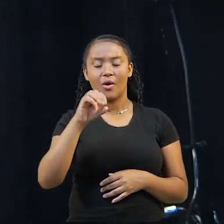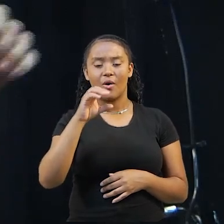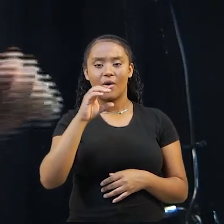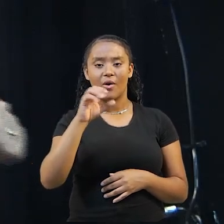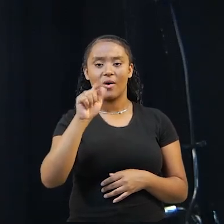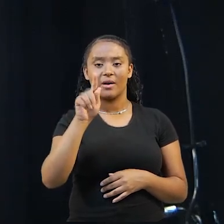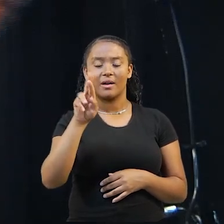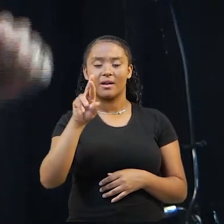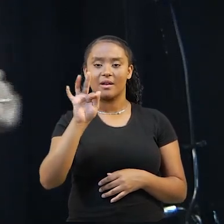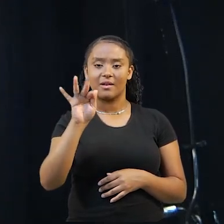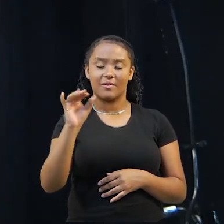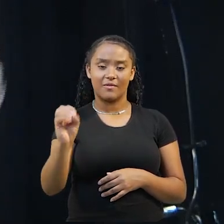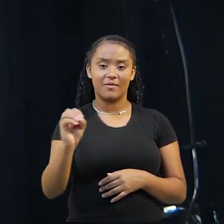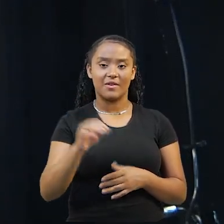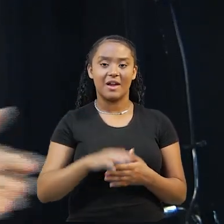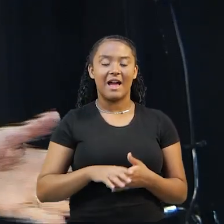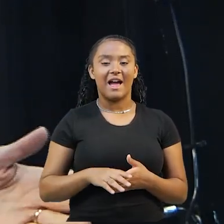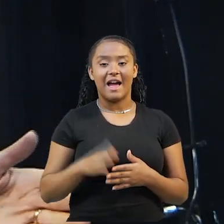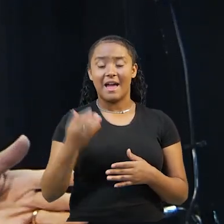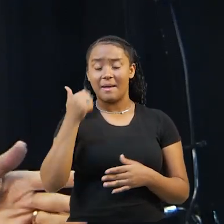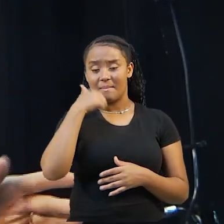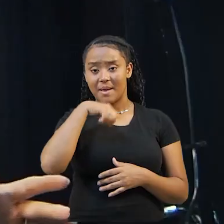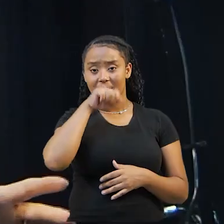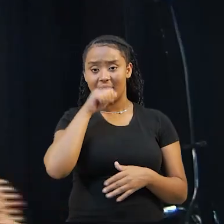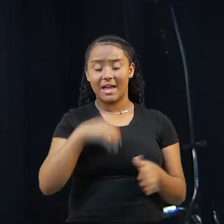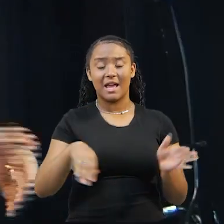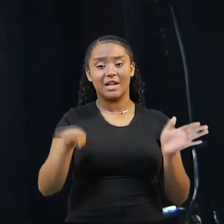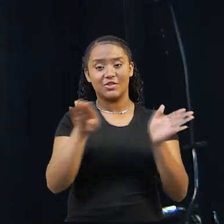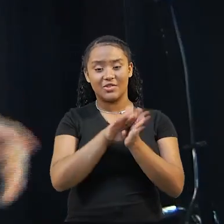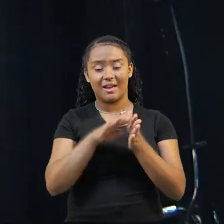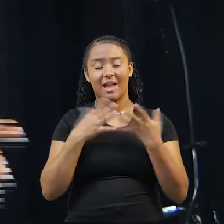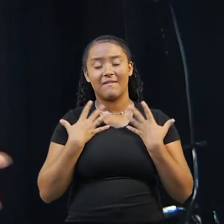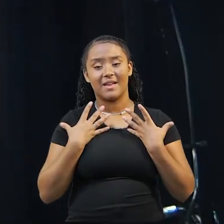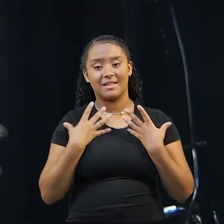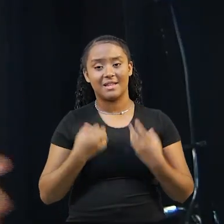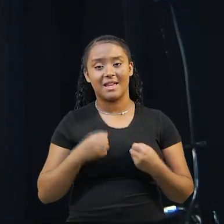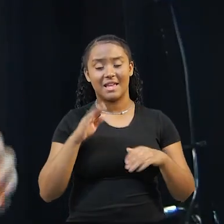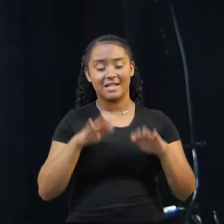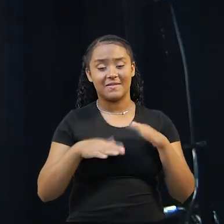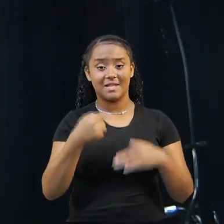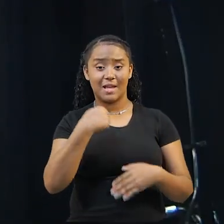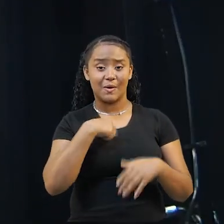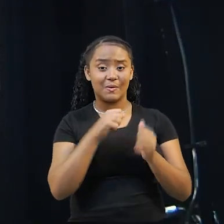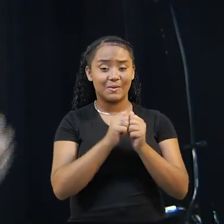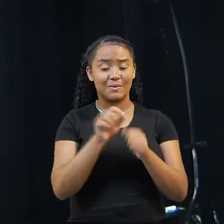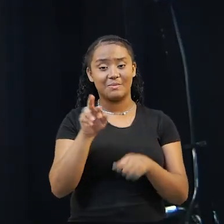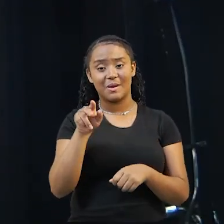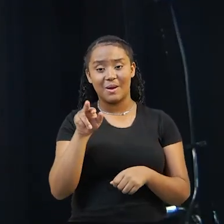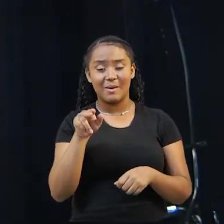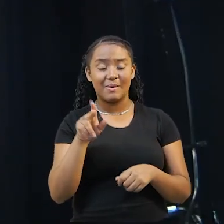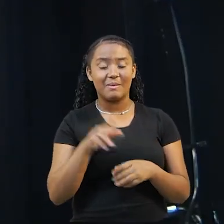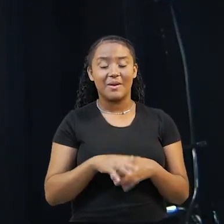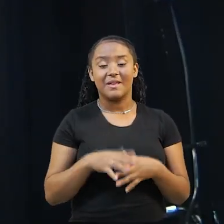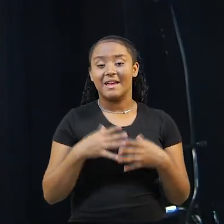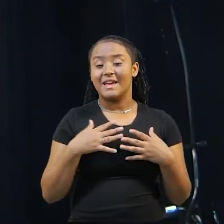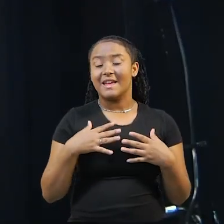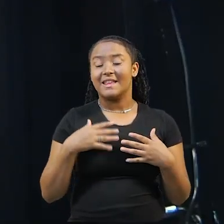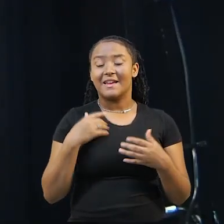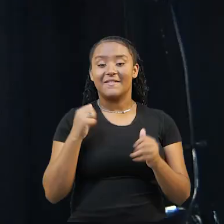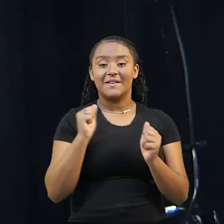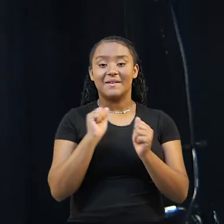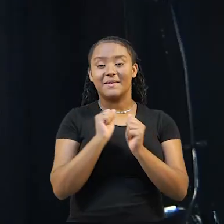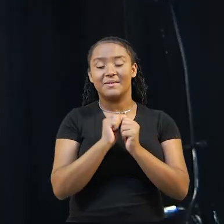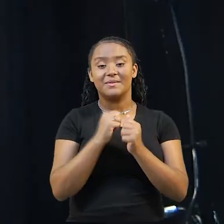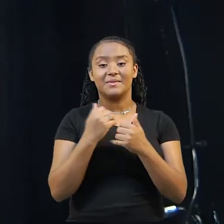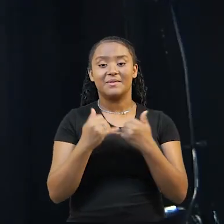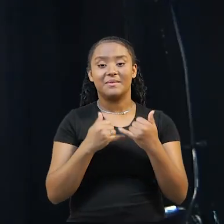lembro. Eu rodava para ela em casa, porque ela chegava à noite cansada e às vezes a gente estava acordado, eu e meus irmãos, e a gente rodava. Às vezes ela até pedia,